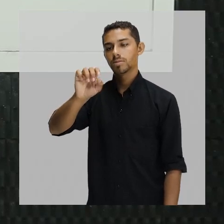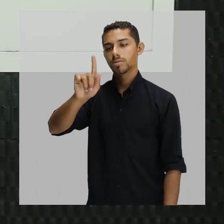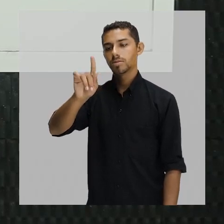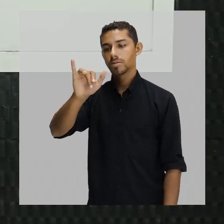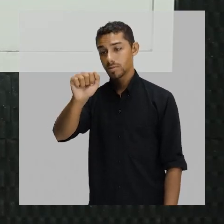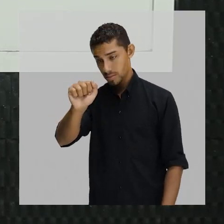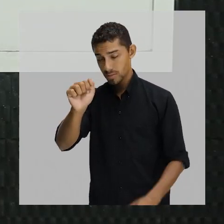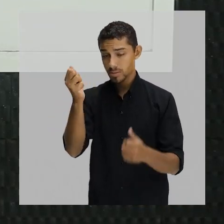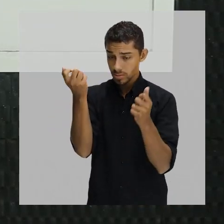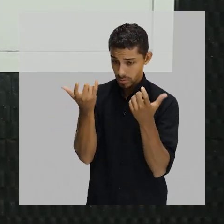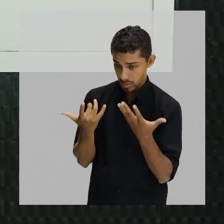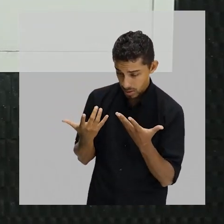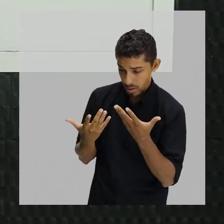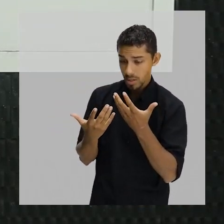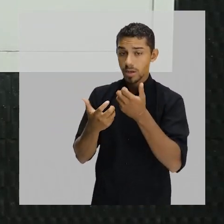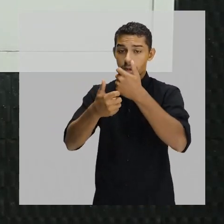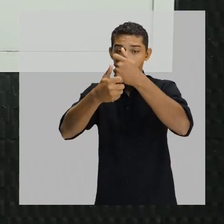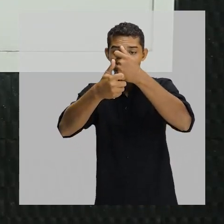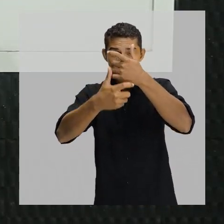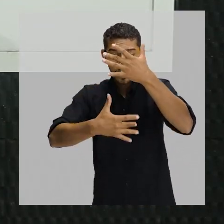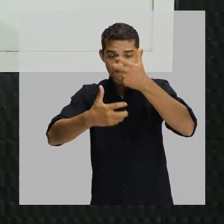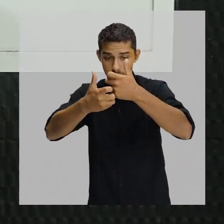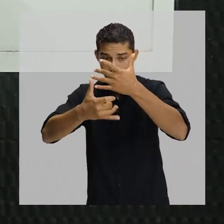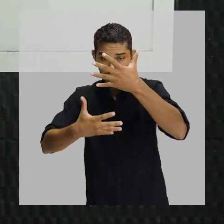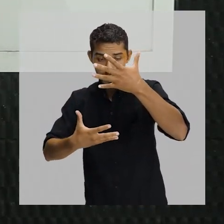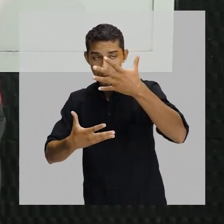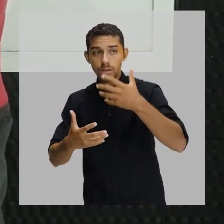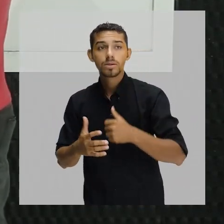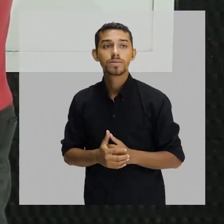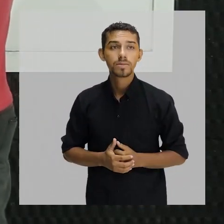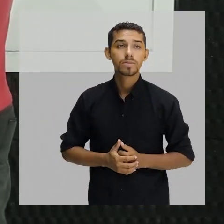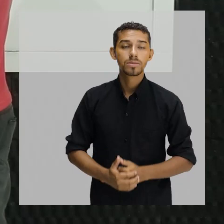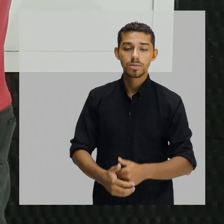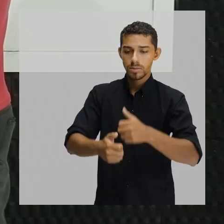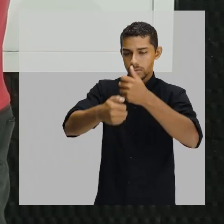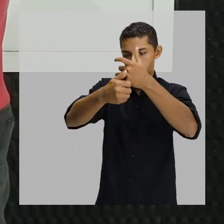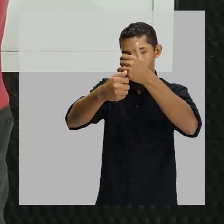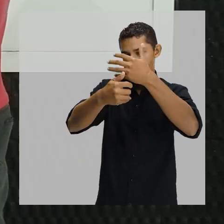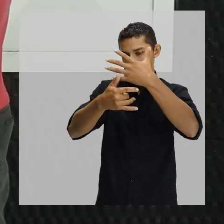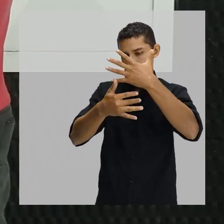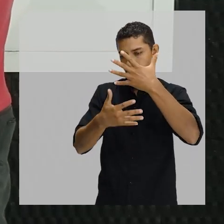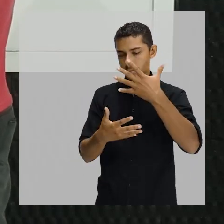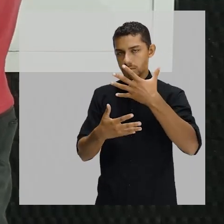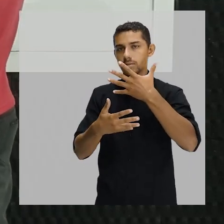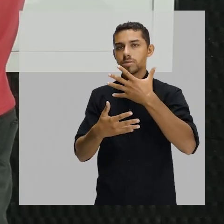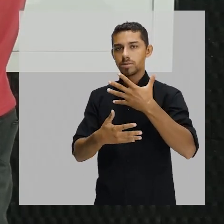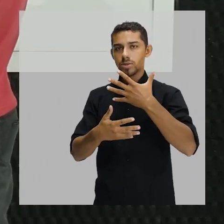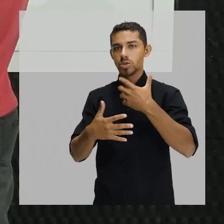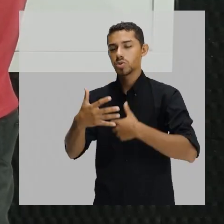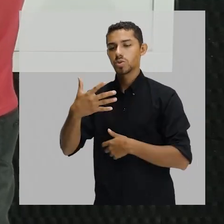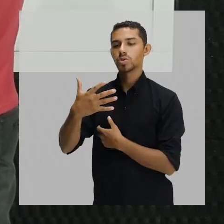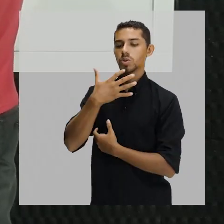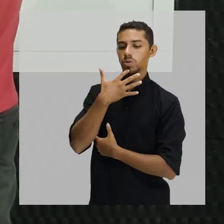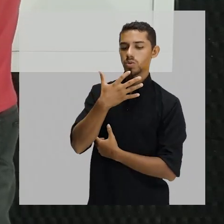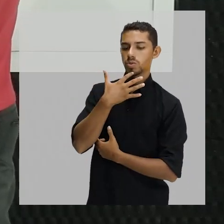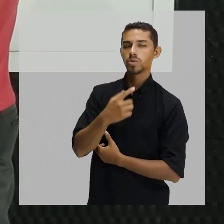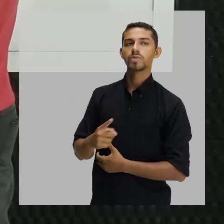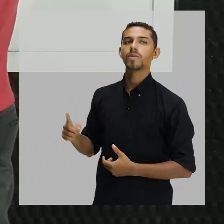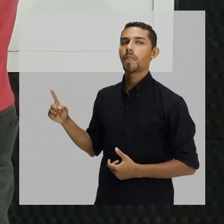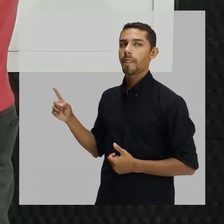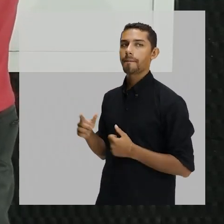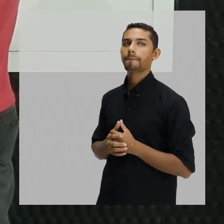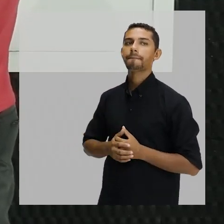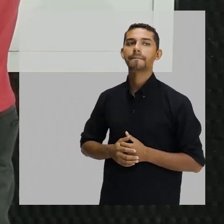vai classificar. E aqui, por exemplo, nós temos, olha, as classificações do conhecimento, tá? Então, olha aqui,